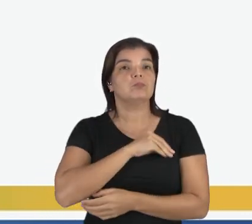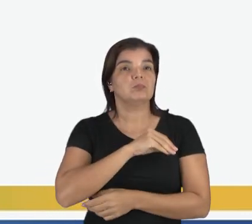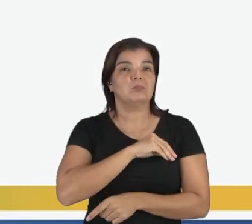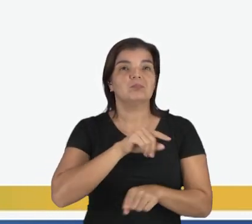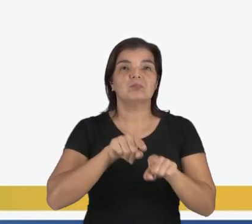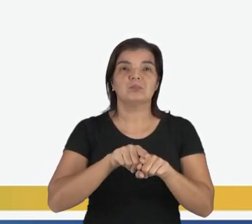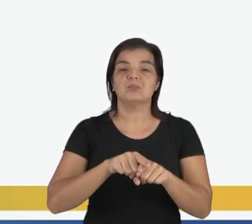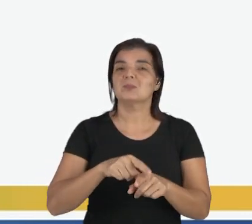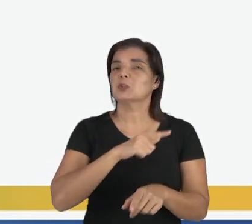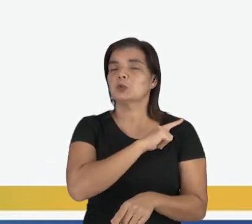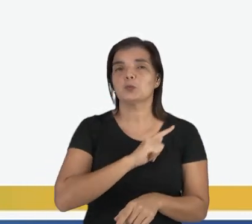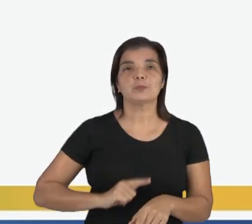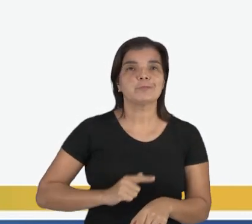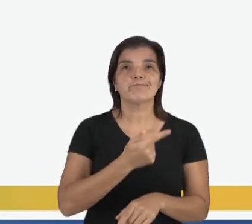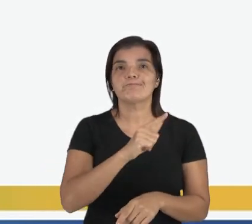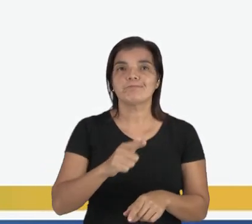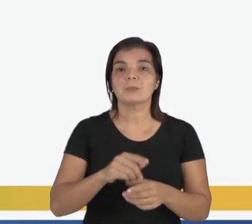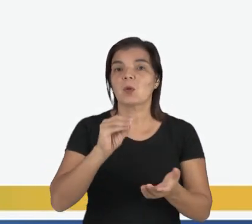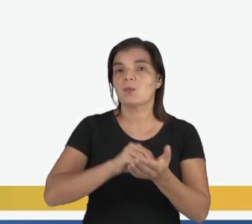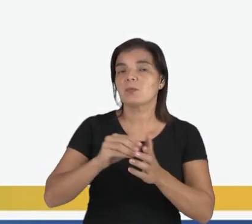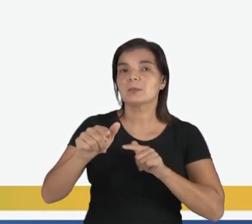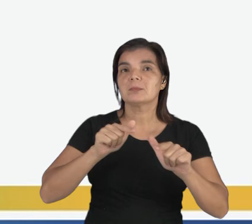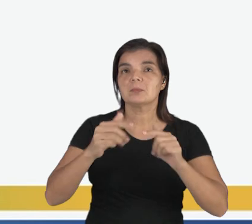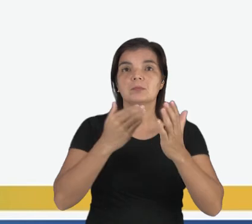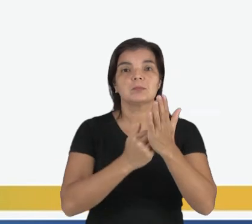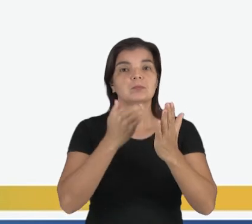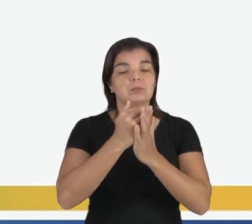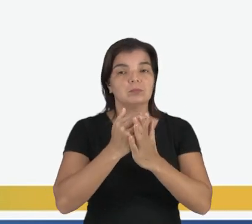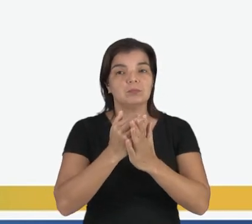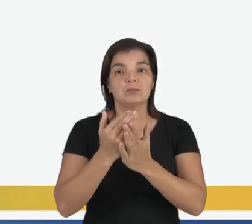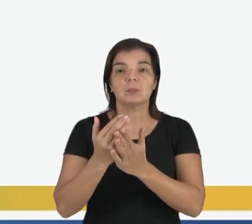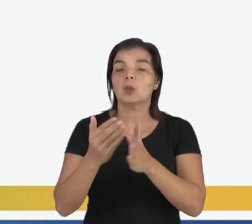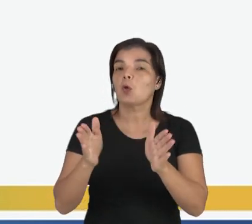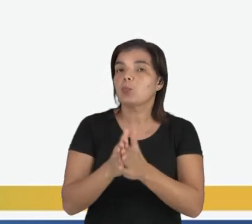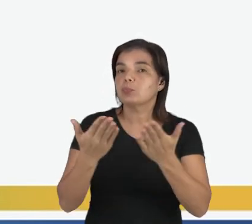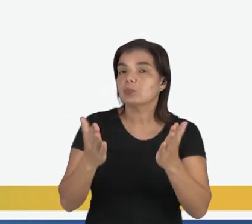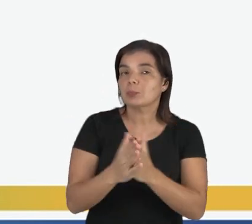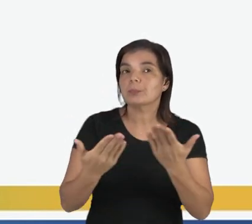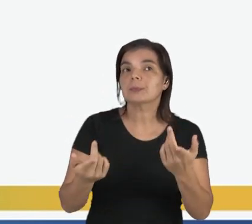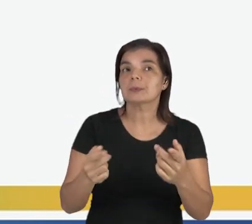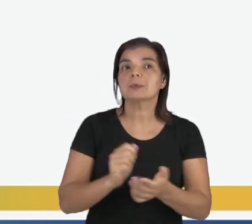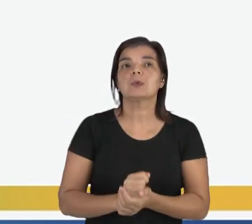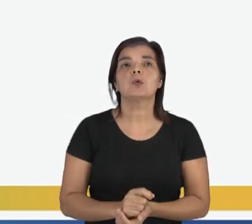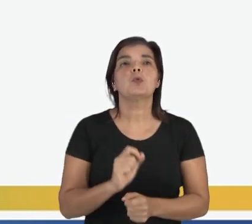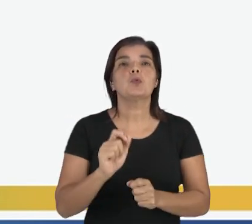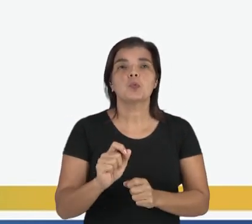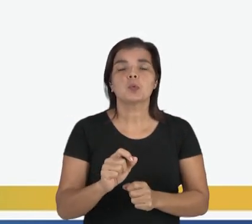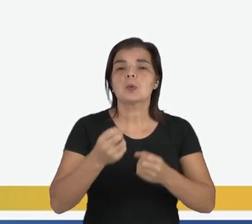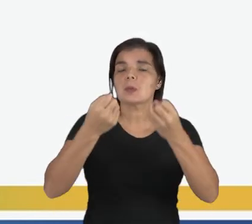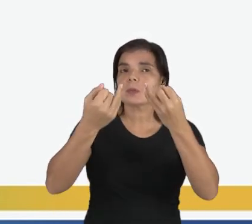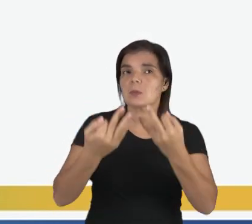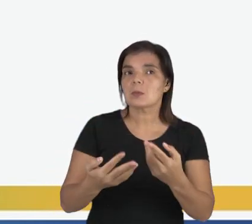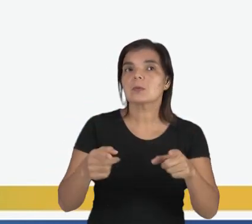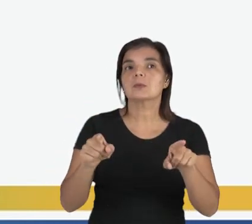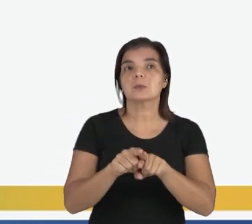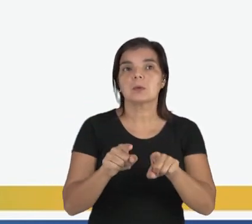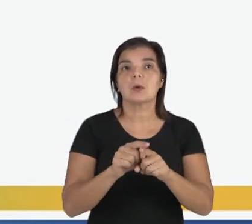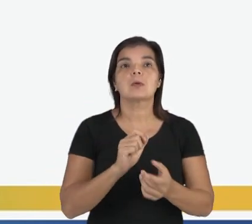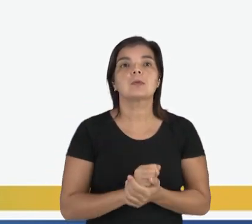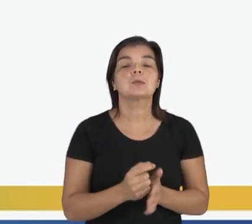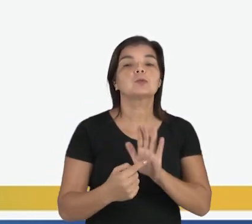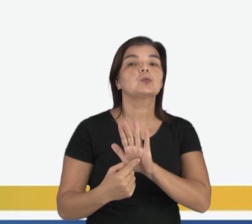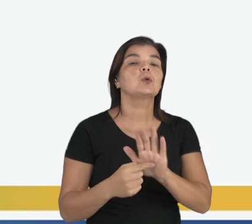incapacidade governamental, desemprego e crescente miséria das massas, né? O quadro descrito no